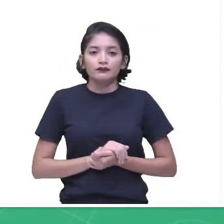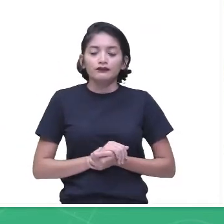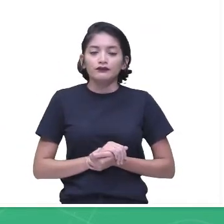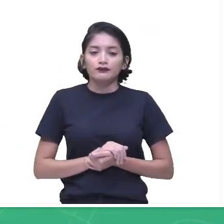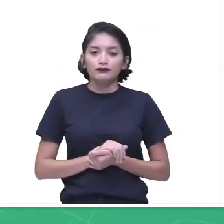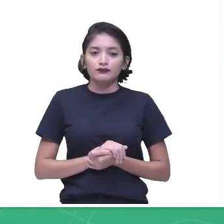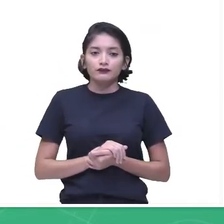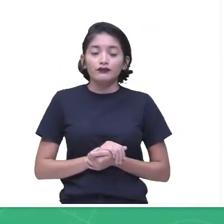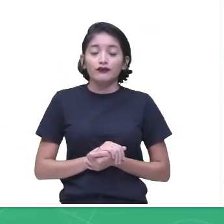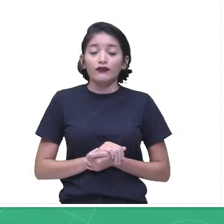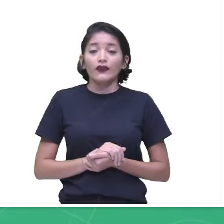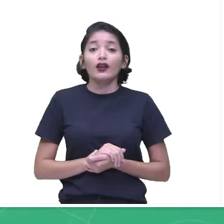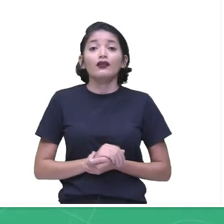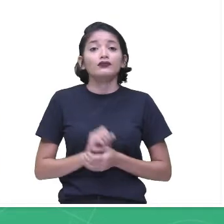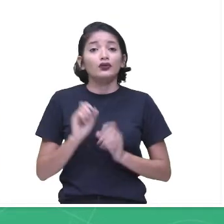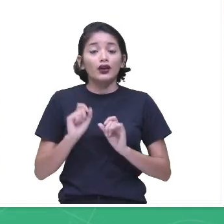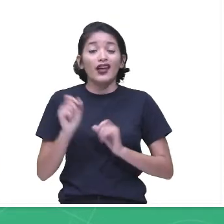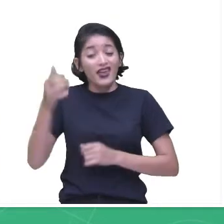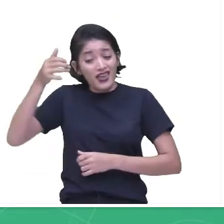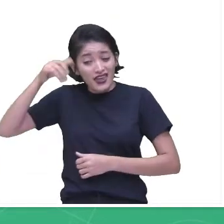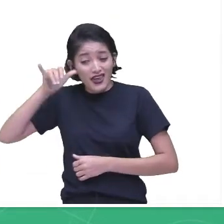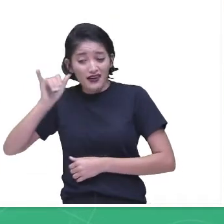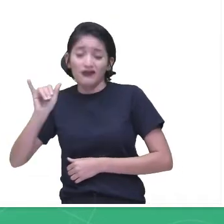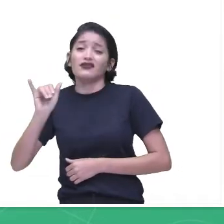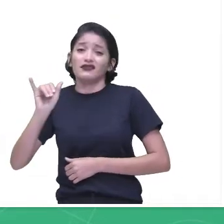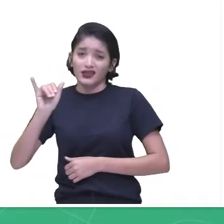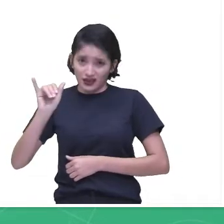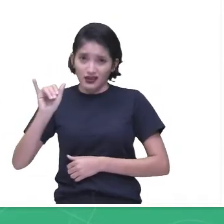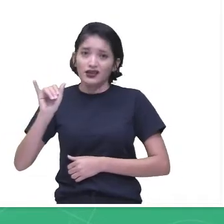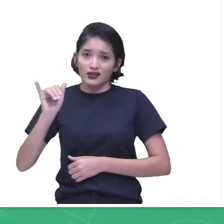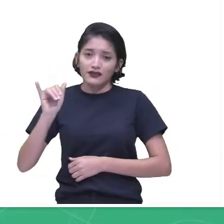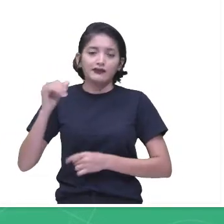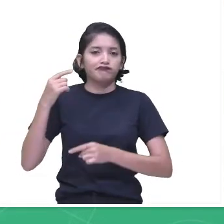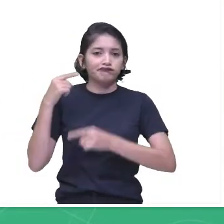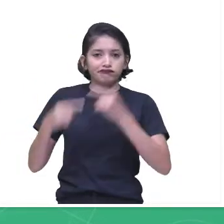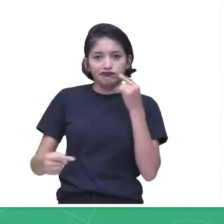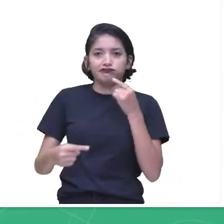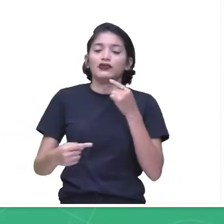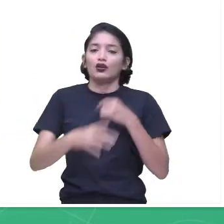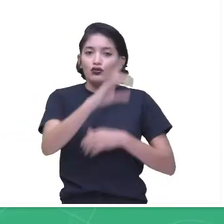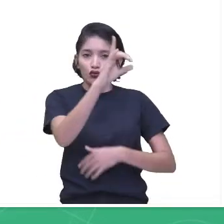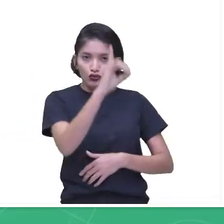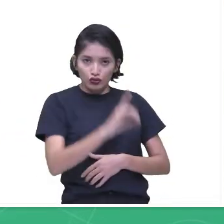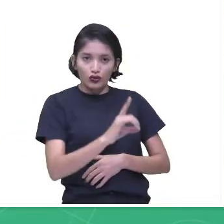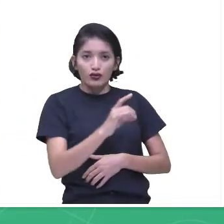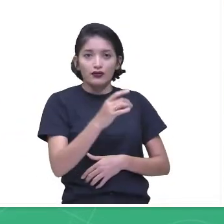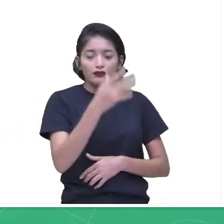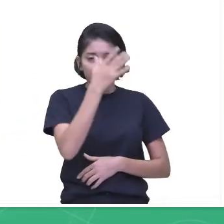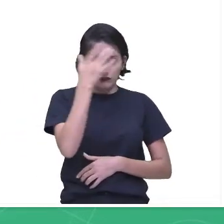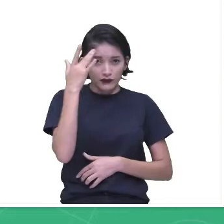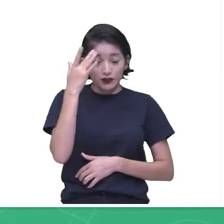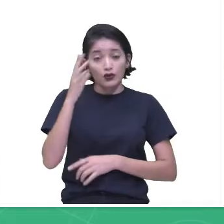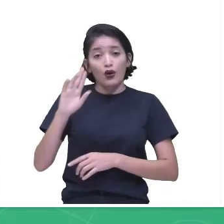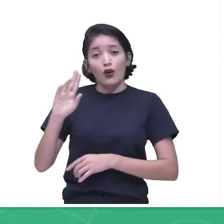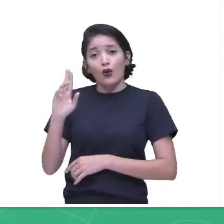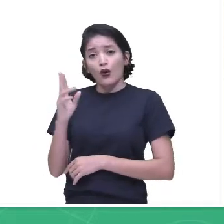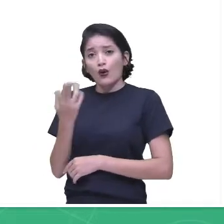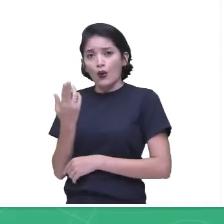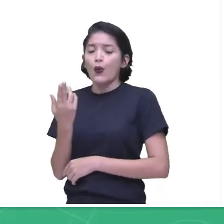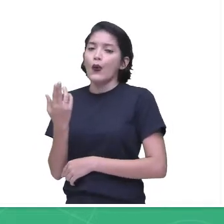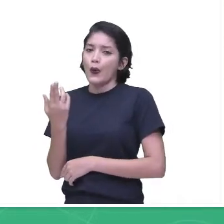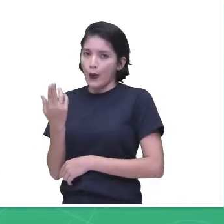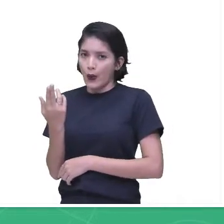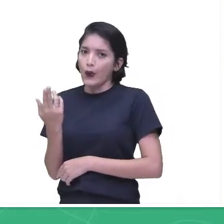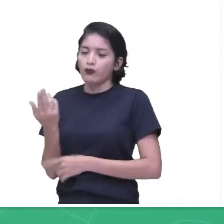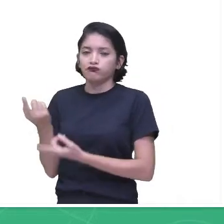para evitar ações que violem os direitos, né, dos réus ou criminosos, como o